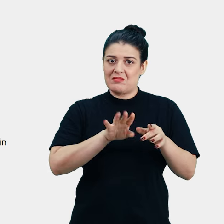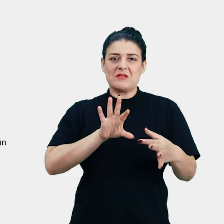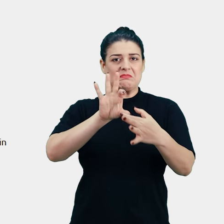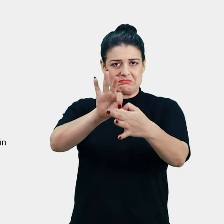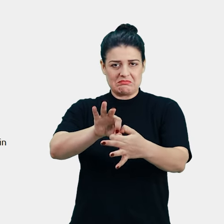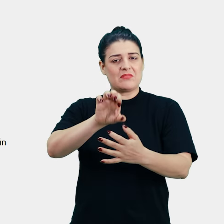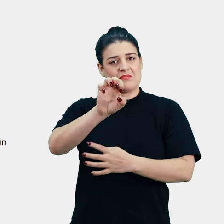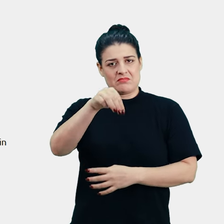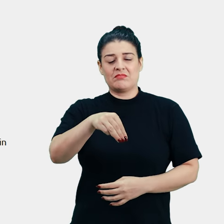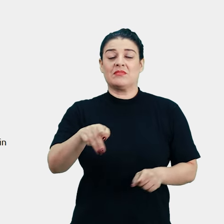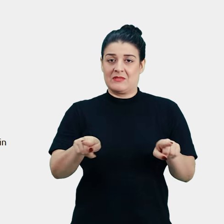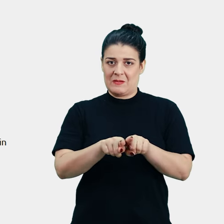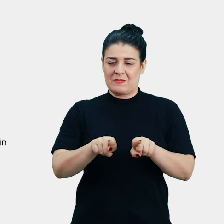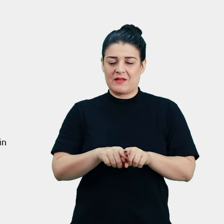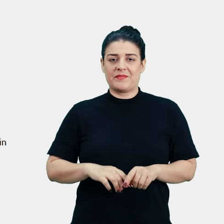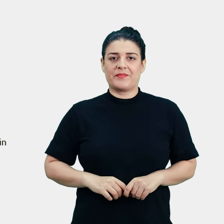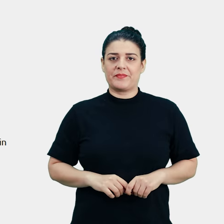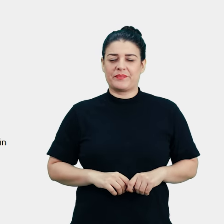acoplado ao espectrômetro de massas.